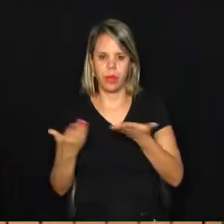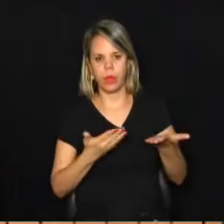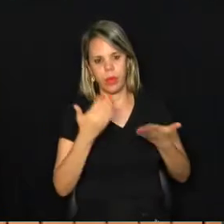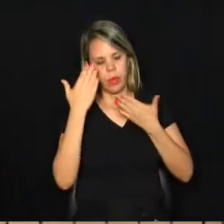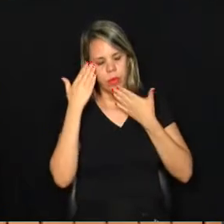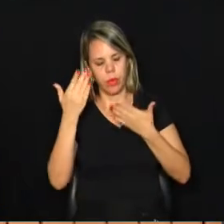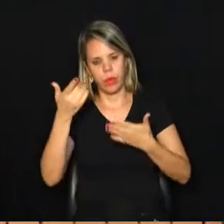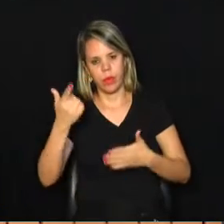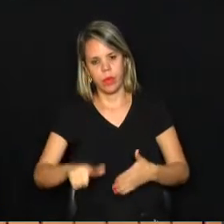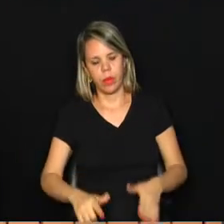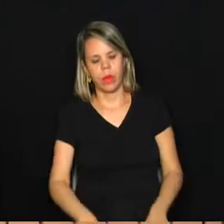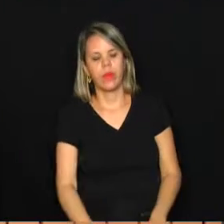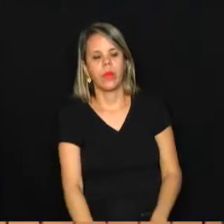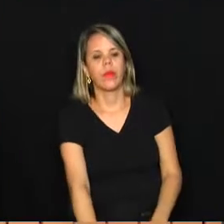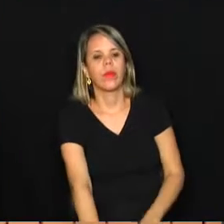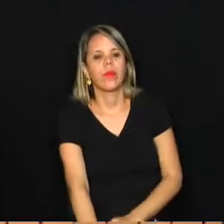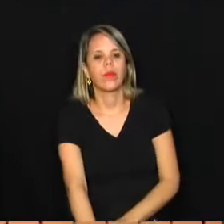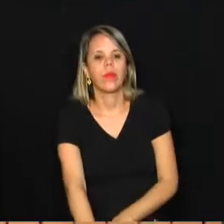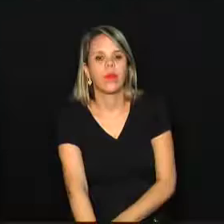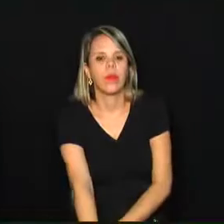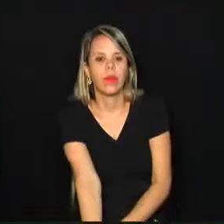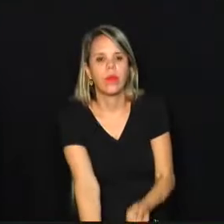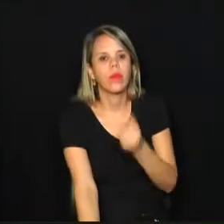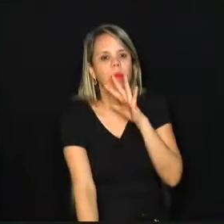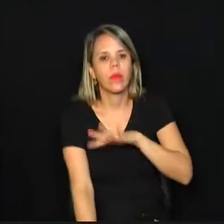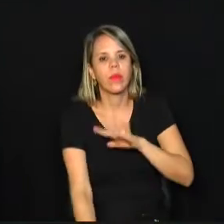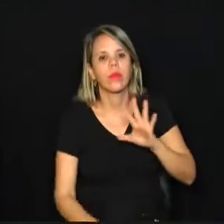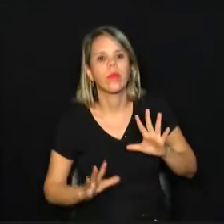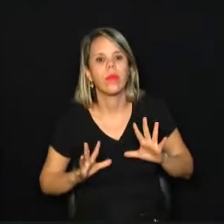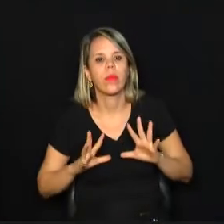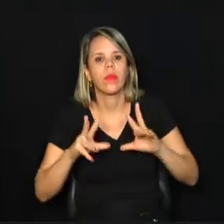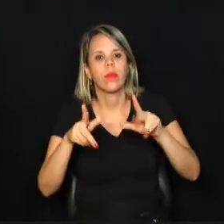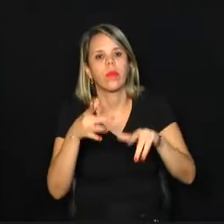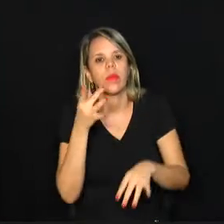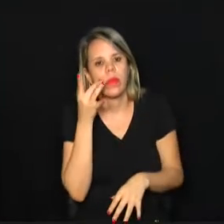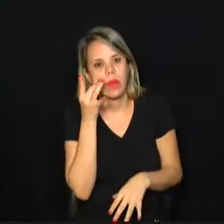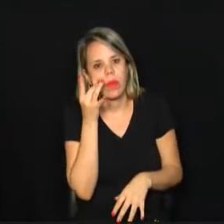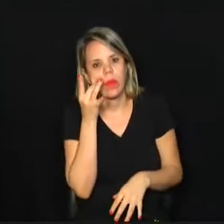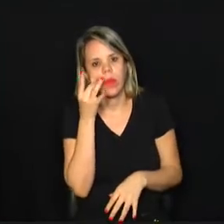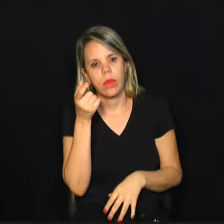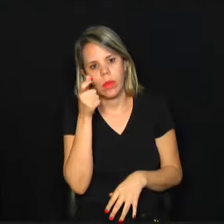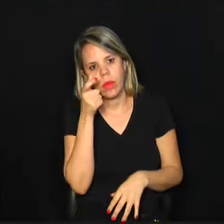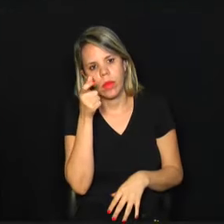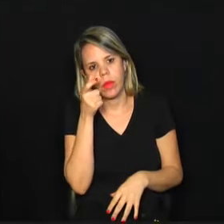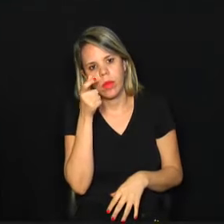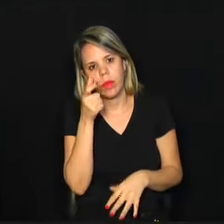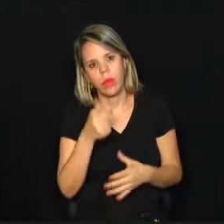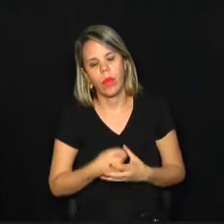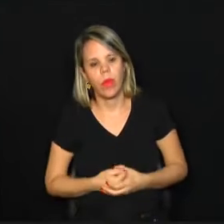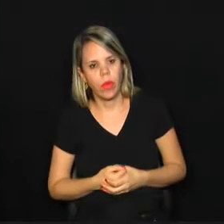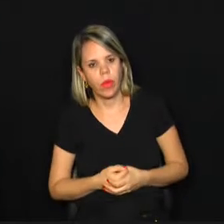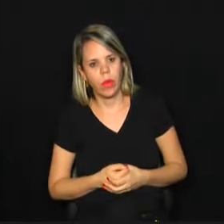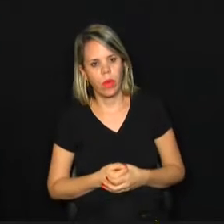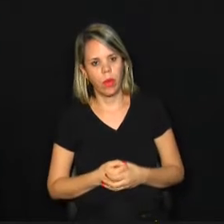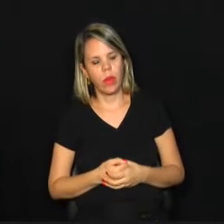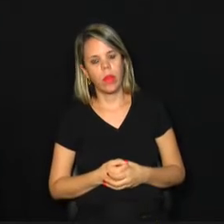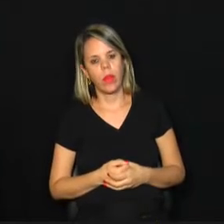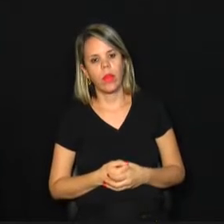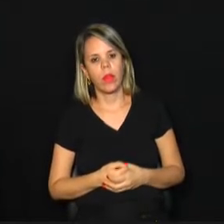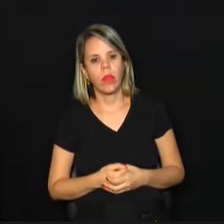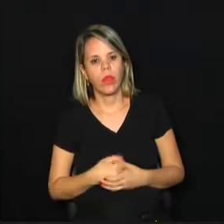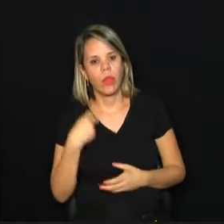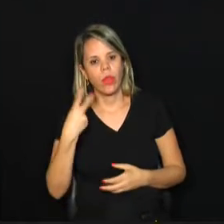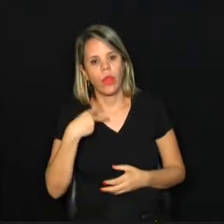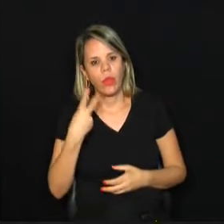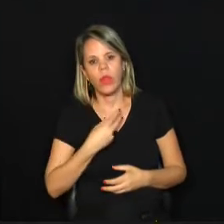obrigado mais uma vez. Obrigado, boa tarde a todos os presentes, a todos que nos assistem, particularmente ao